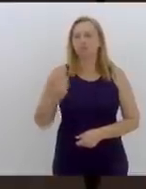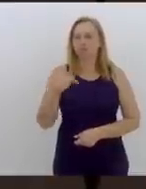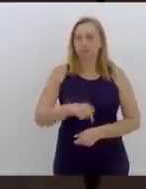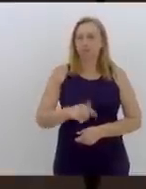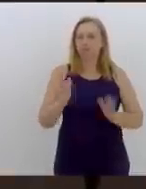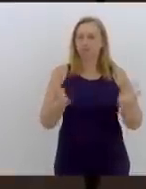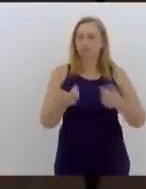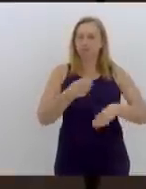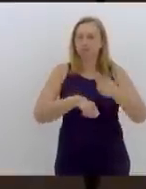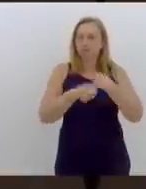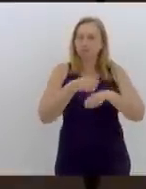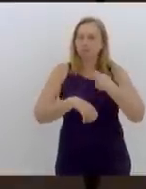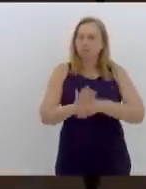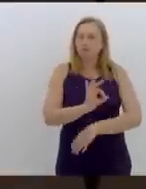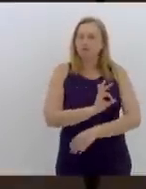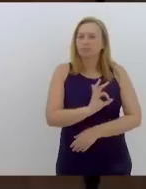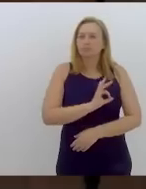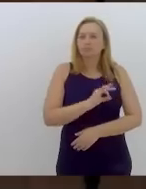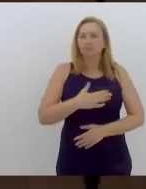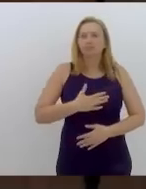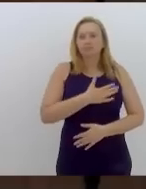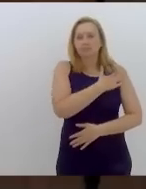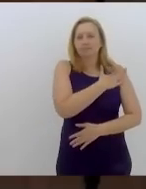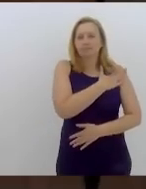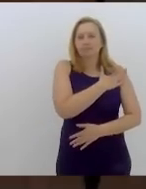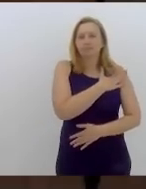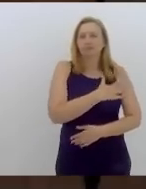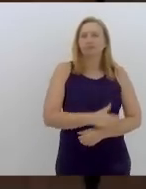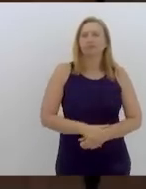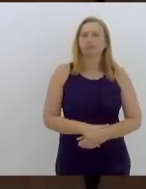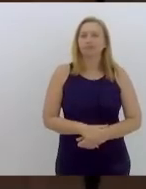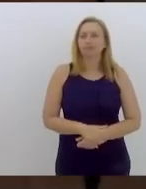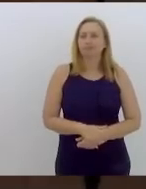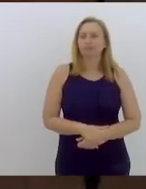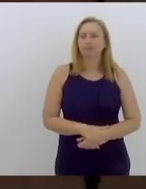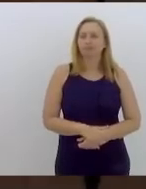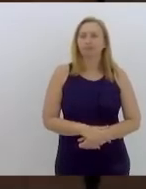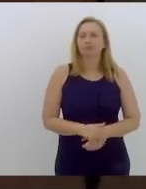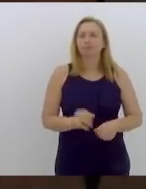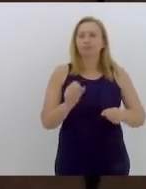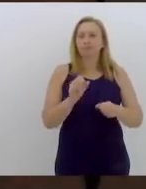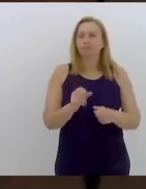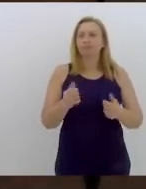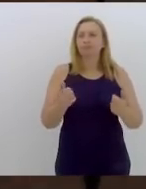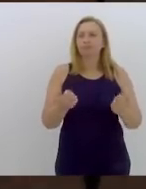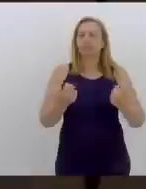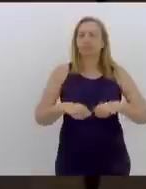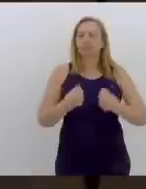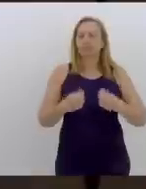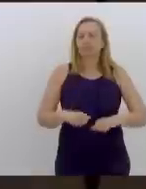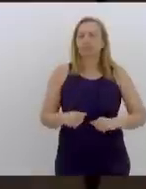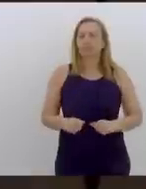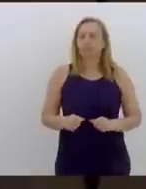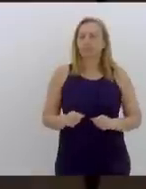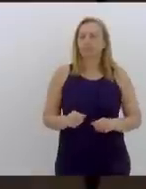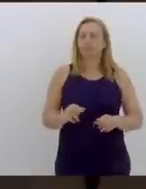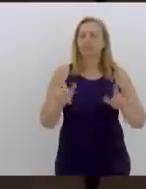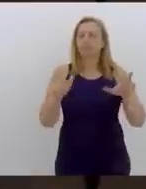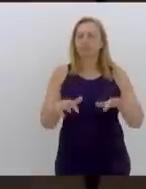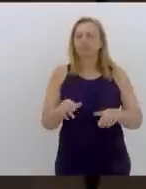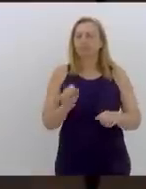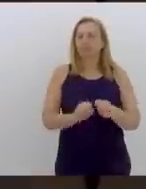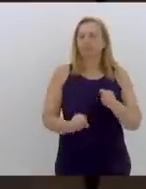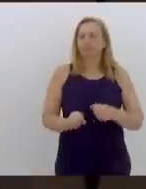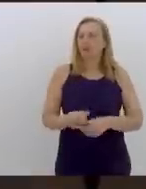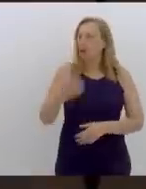administrando a nossa Polícia Militar devem fazer a diferença a culpa não é minha